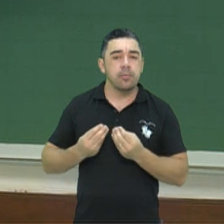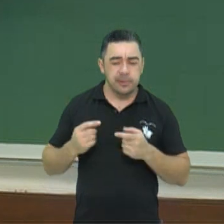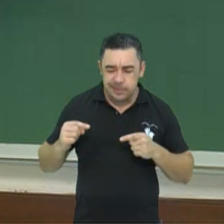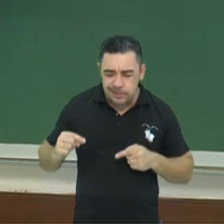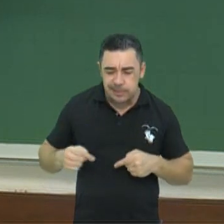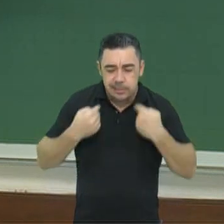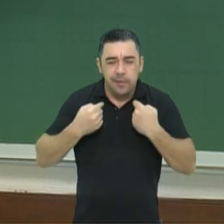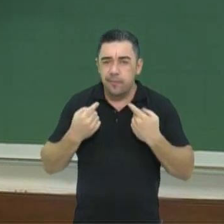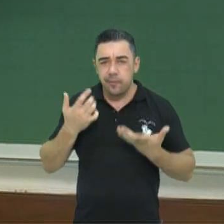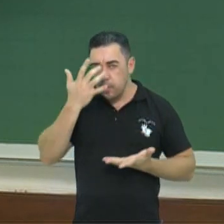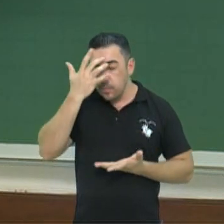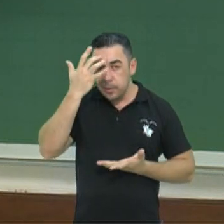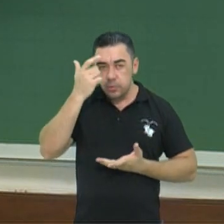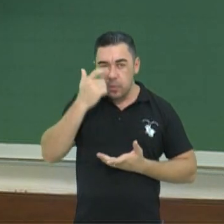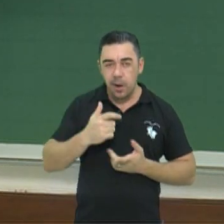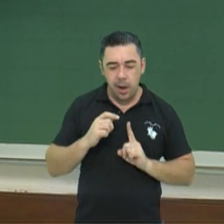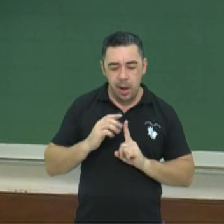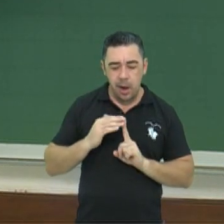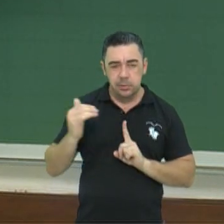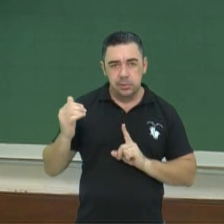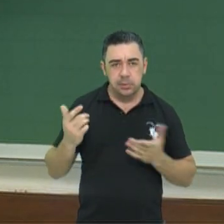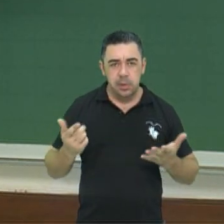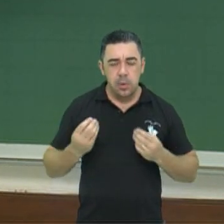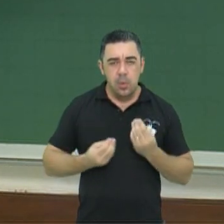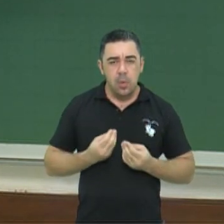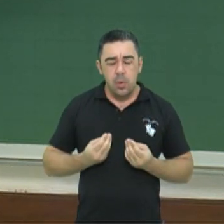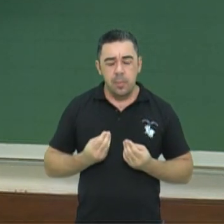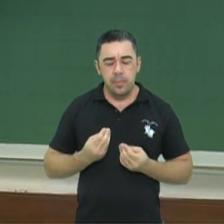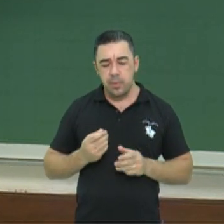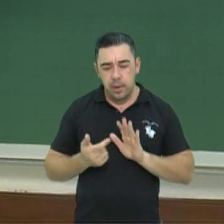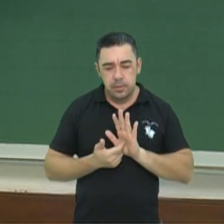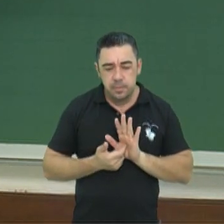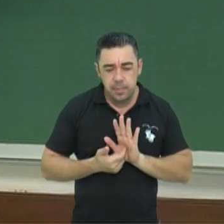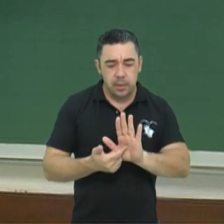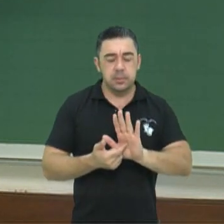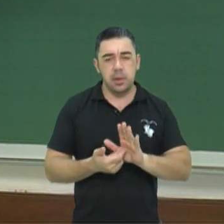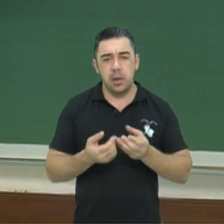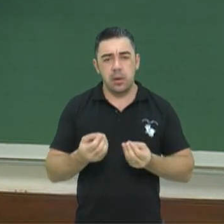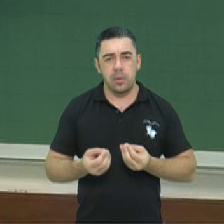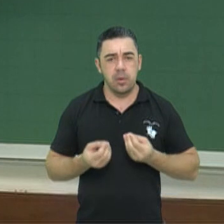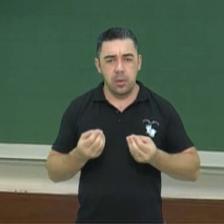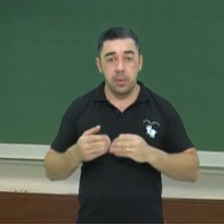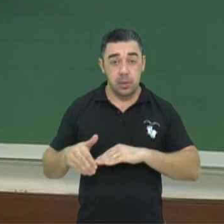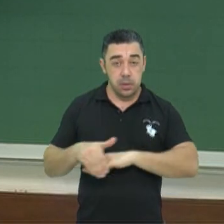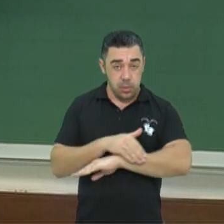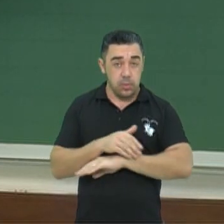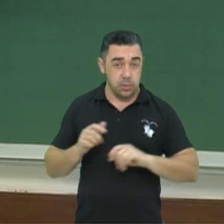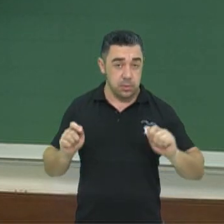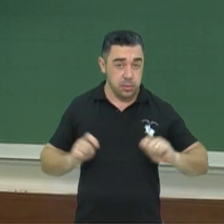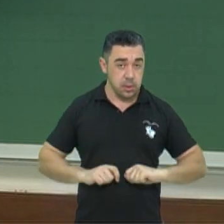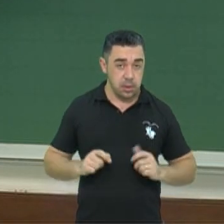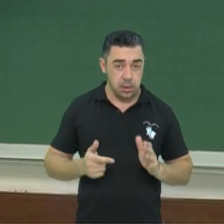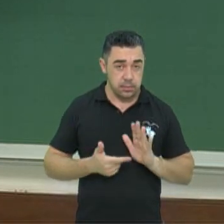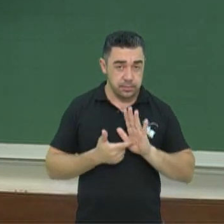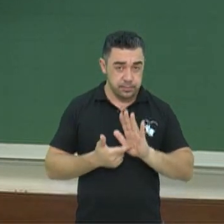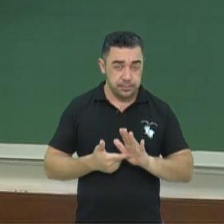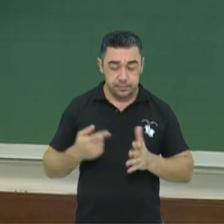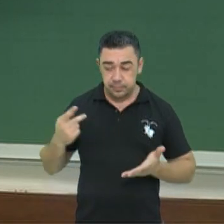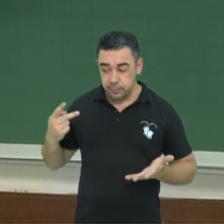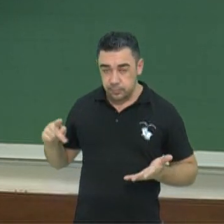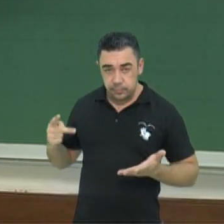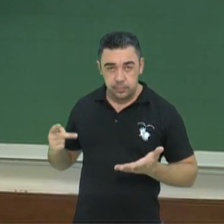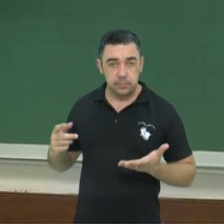que o artista possa se expressar, né? Para que ele possa pegar e ir na rua e fazer a arte